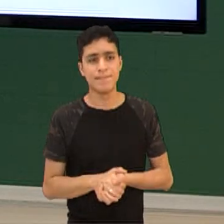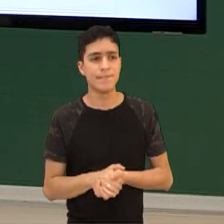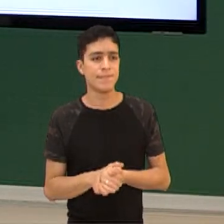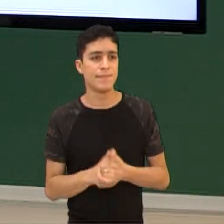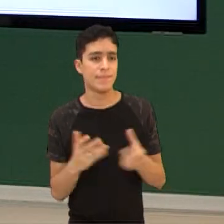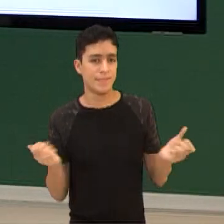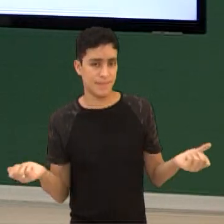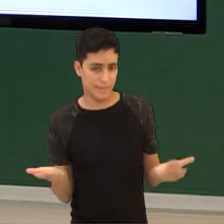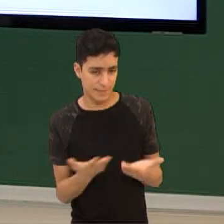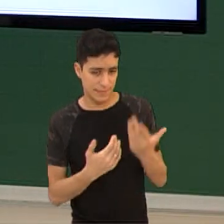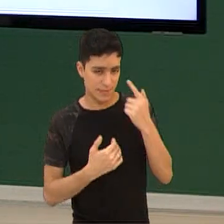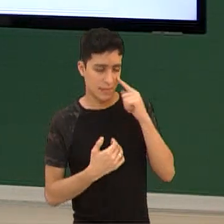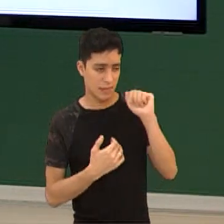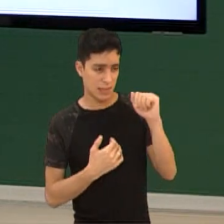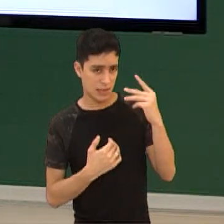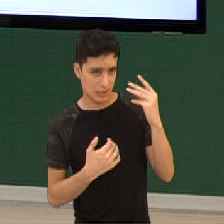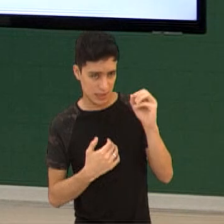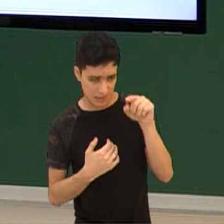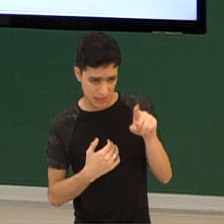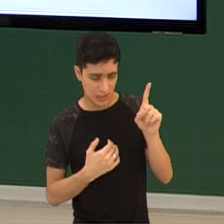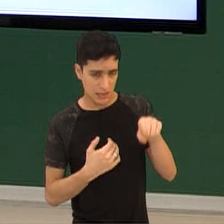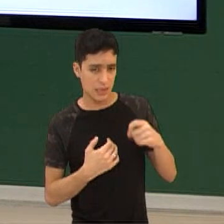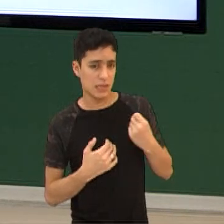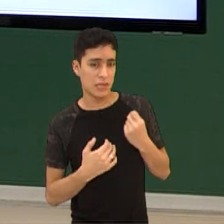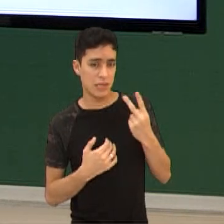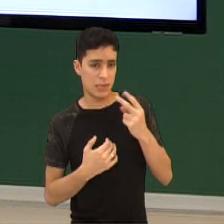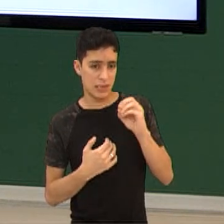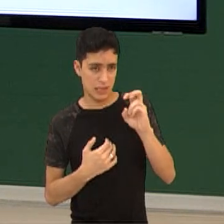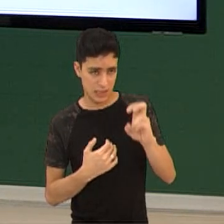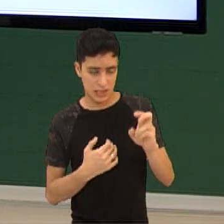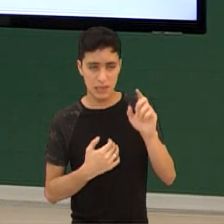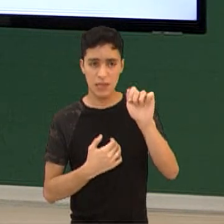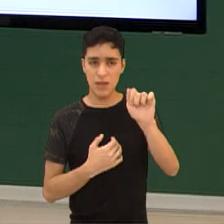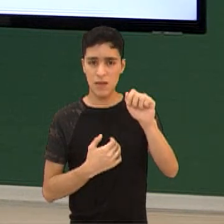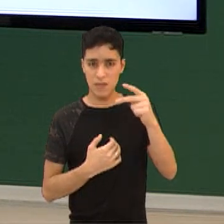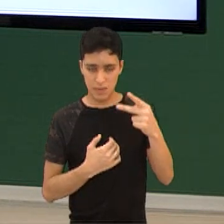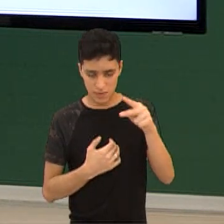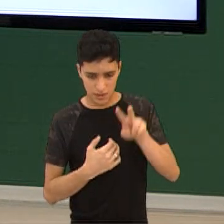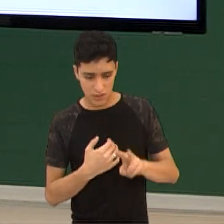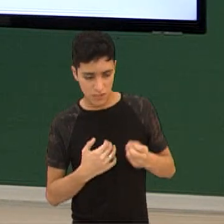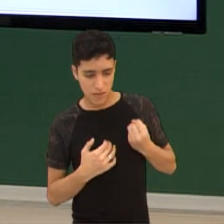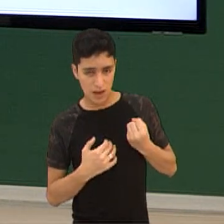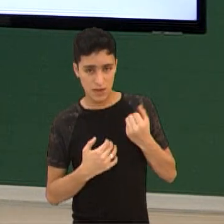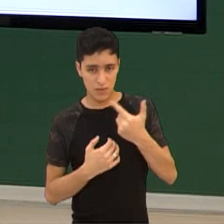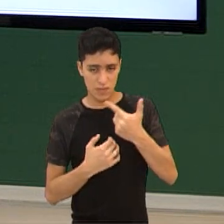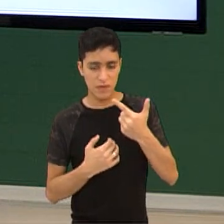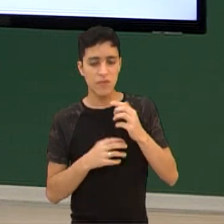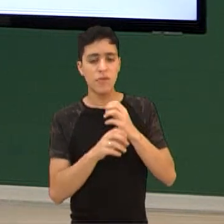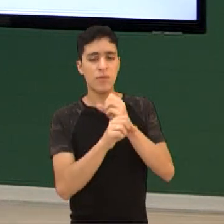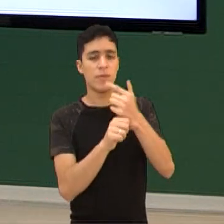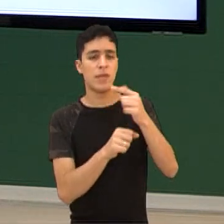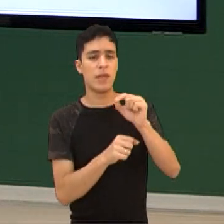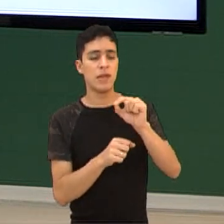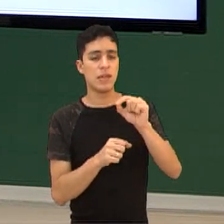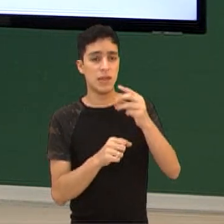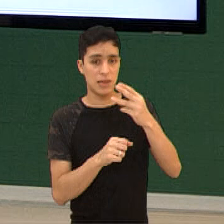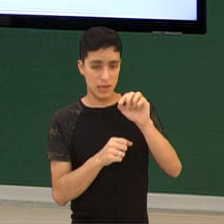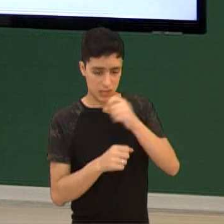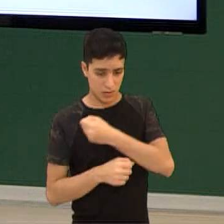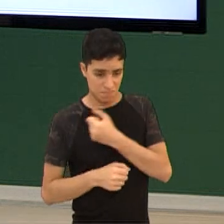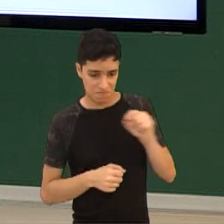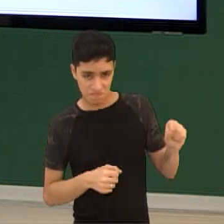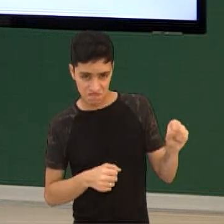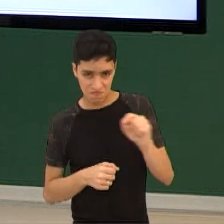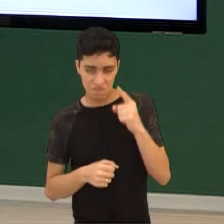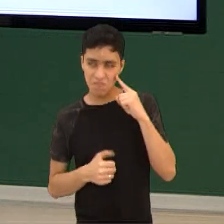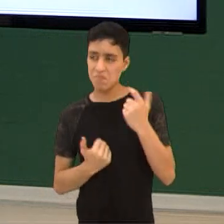Tendo agora o A30, que vale 205, o A2, que vale 2, eu vou somar os 30 termos. E a substituição na soma dos